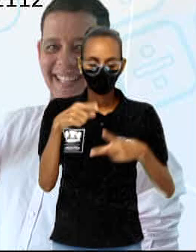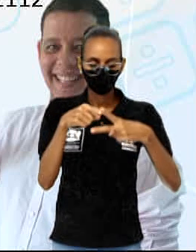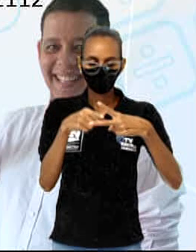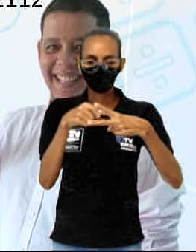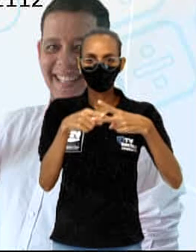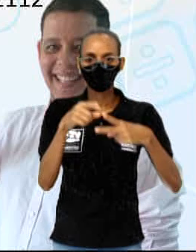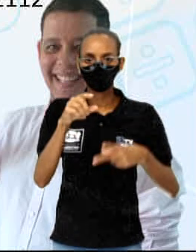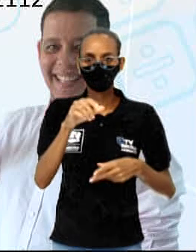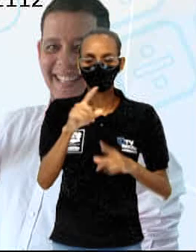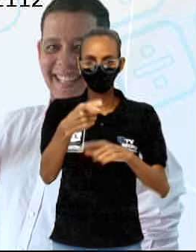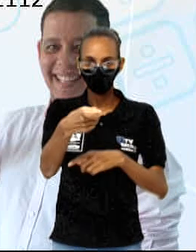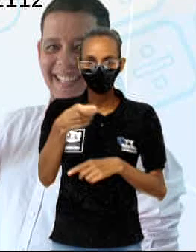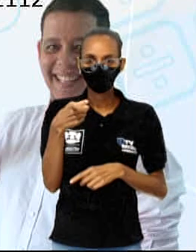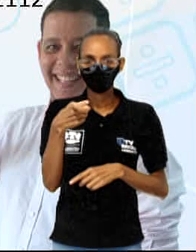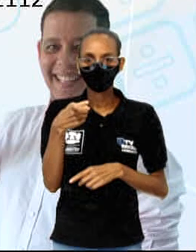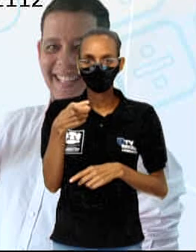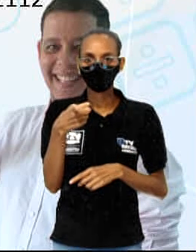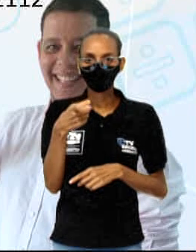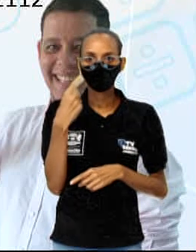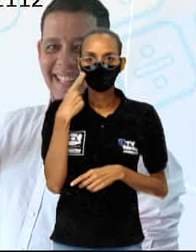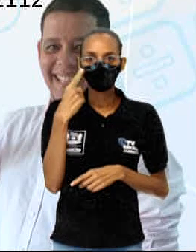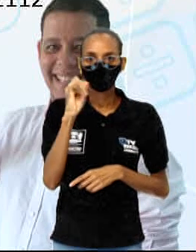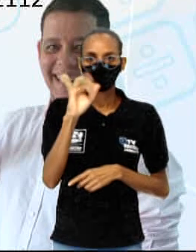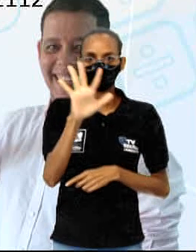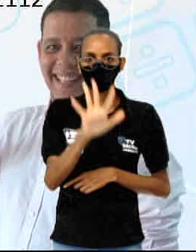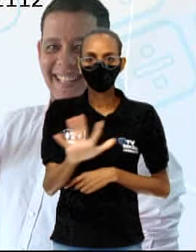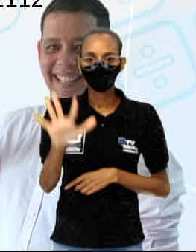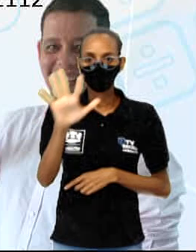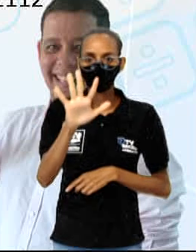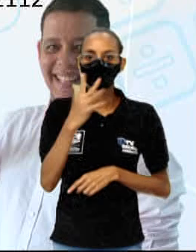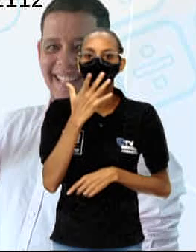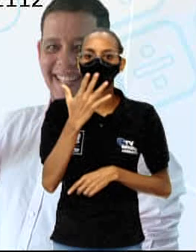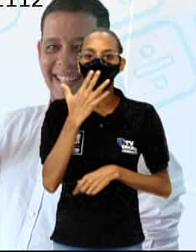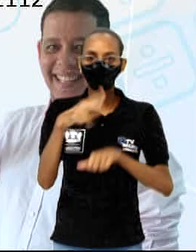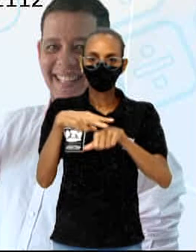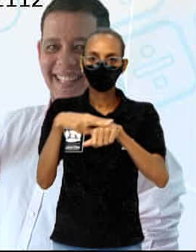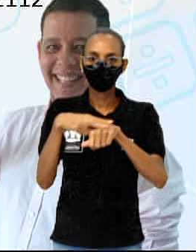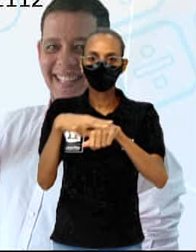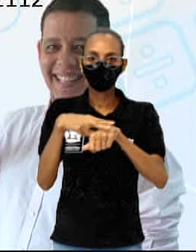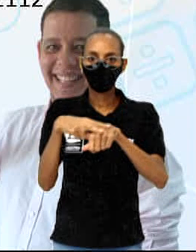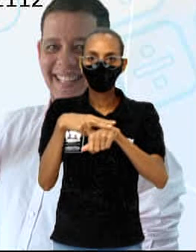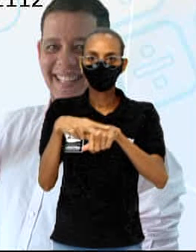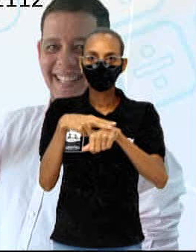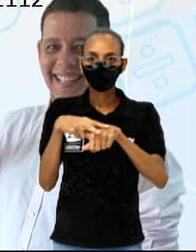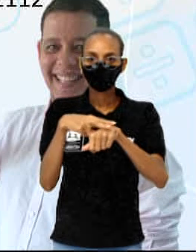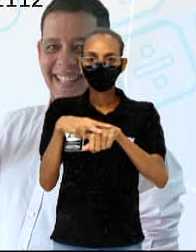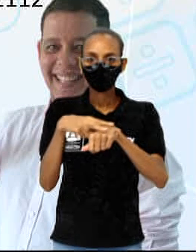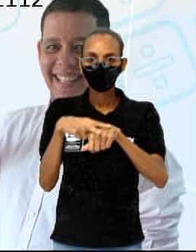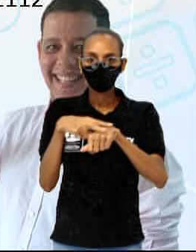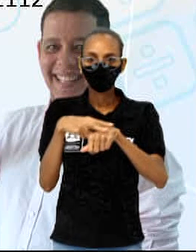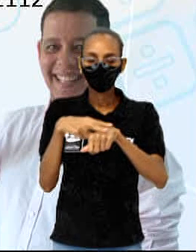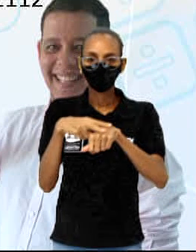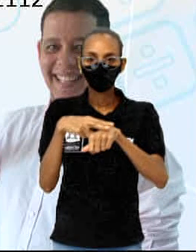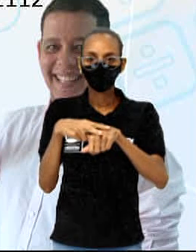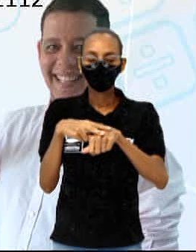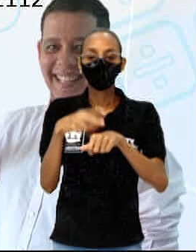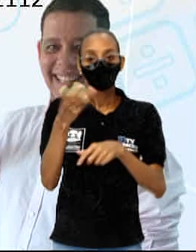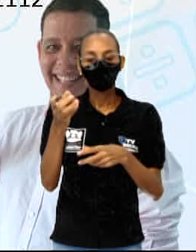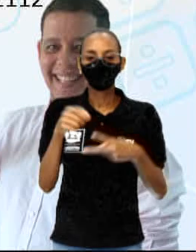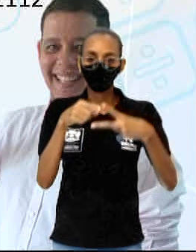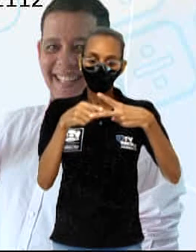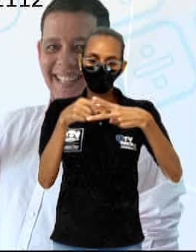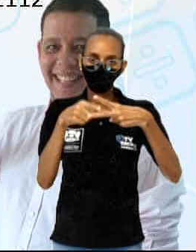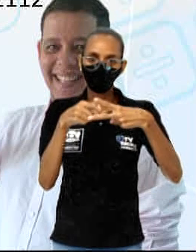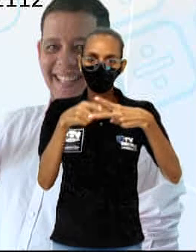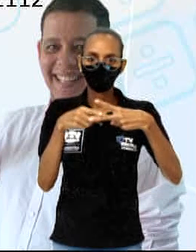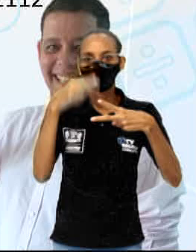ó, eu trouxe ele aqui para cá, aqui para cima de verde. Esse X aqui, esse é o mesmo ângulo, eles são correspondentes, ou seja, tem a